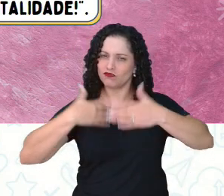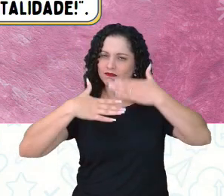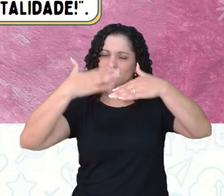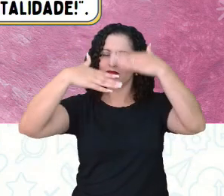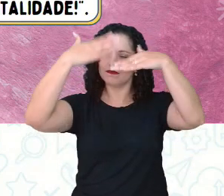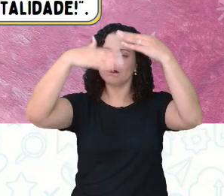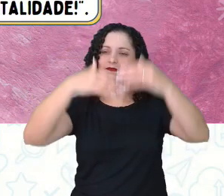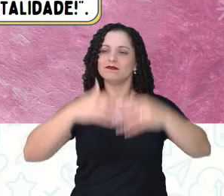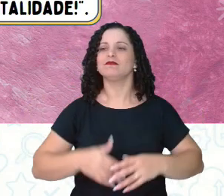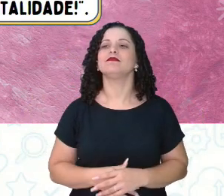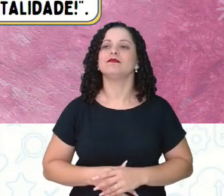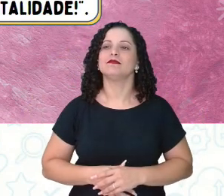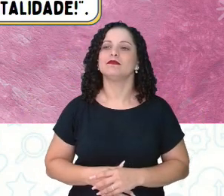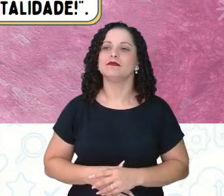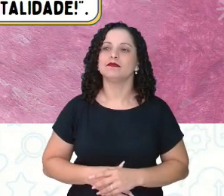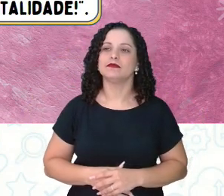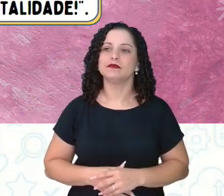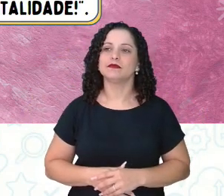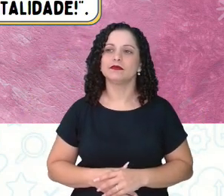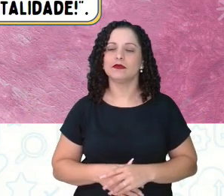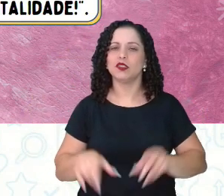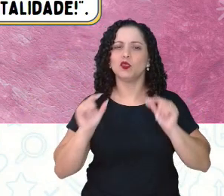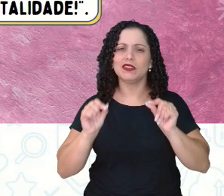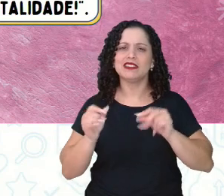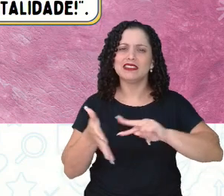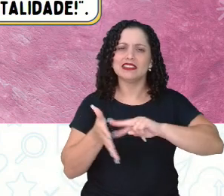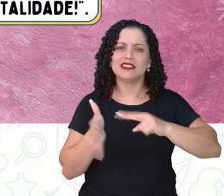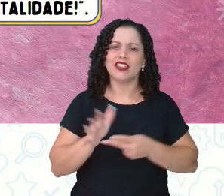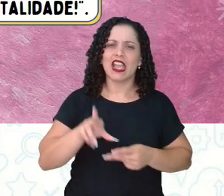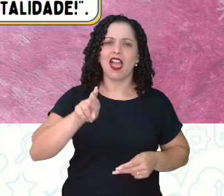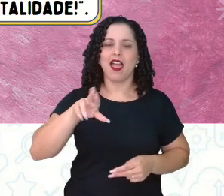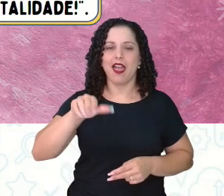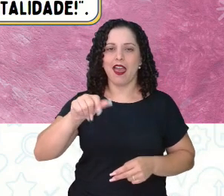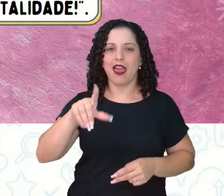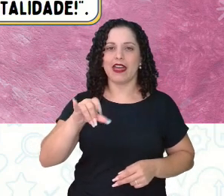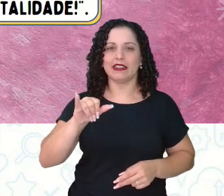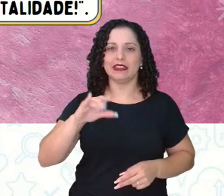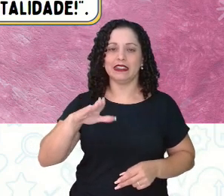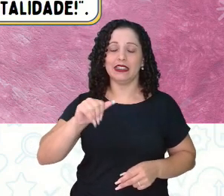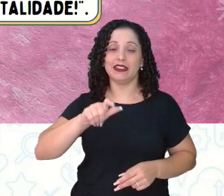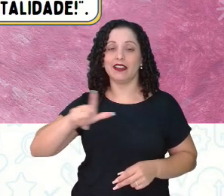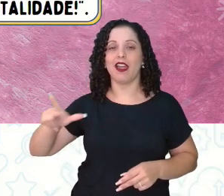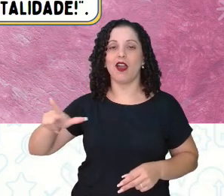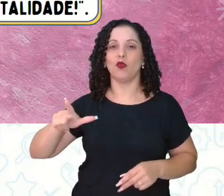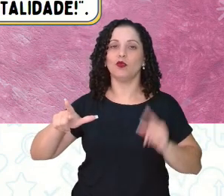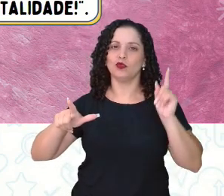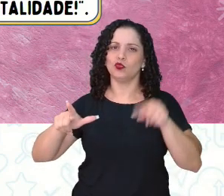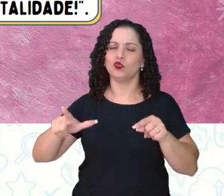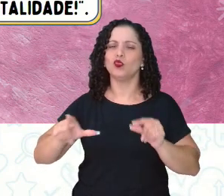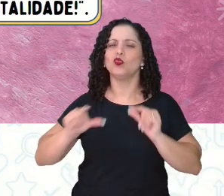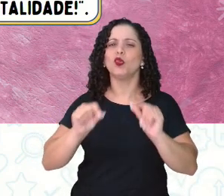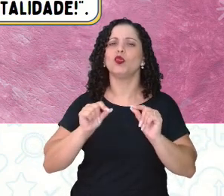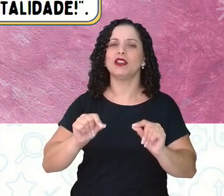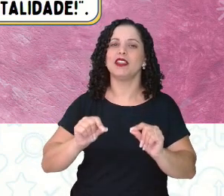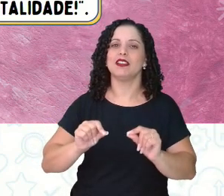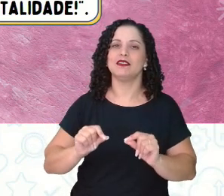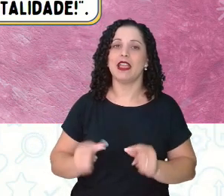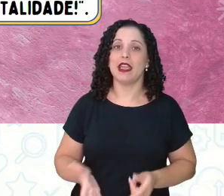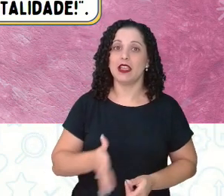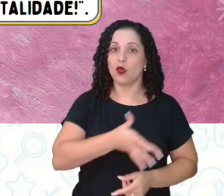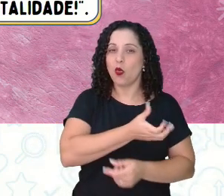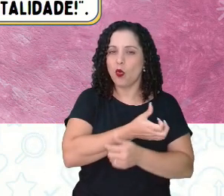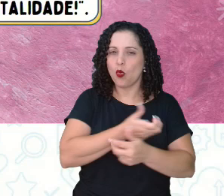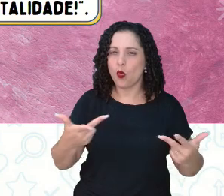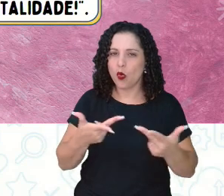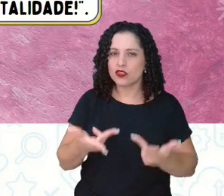E a gente, quando fala em radicais, né, gente, a gente está falando dos que querem quebrar ali, vai na raiz da questão, né? Então,